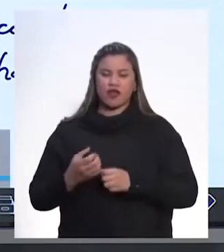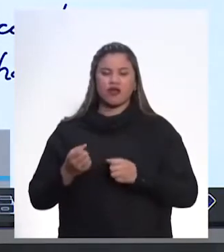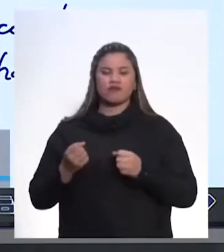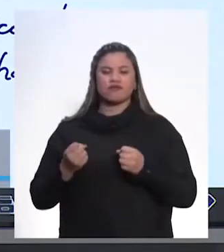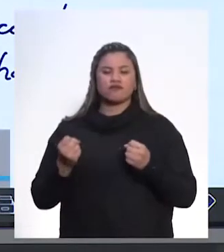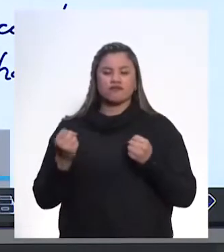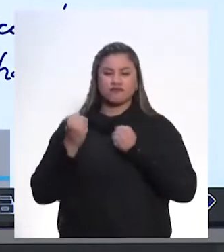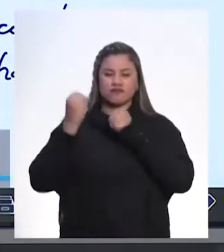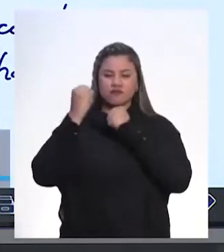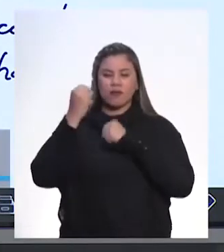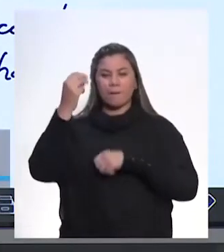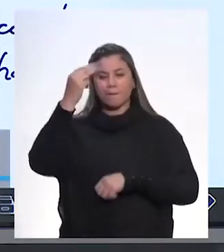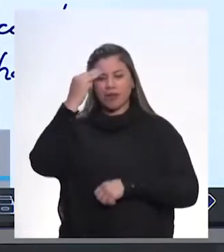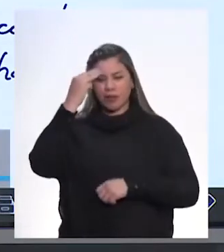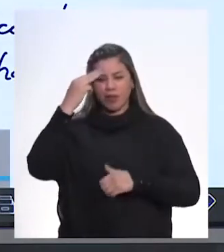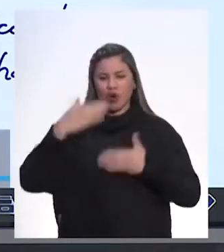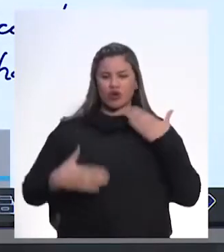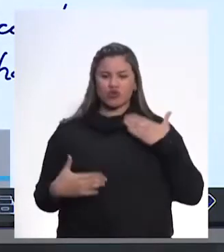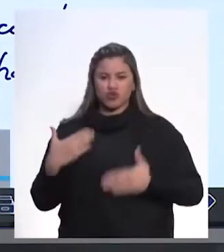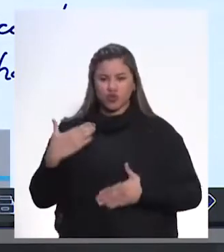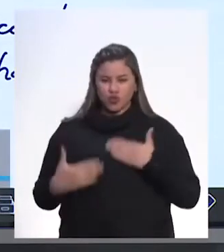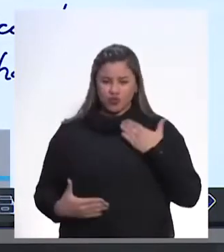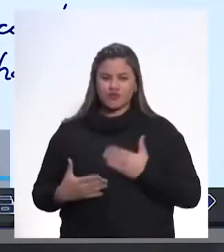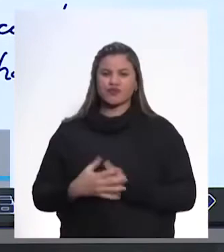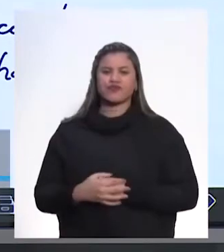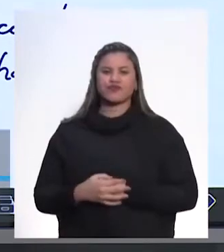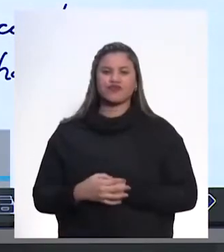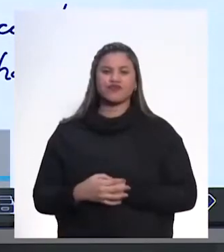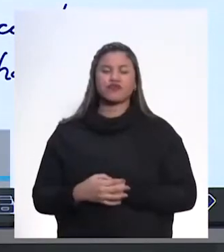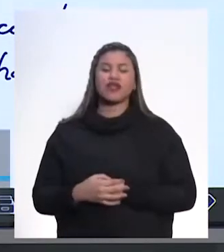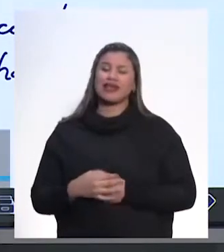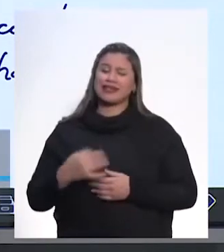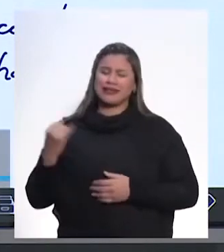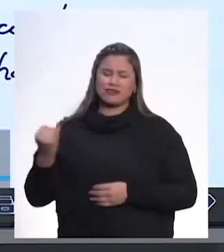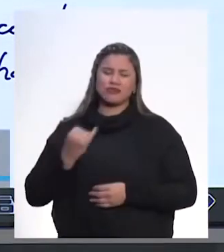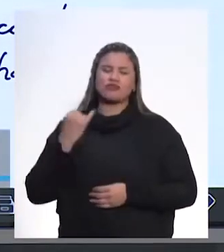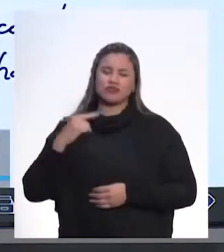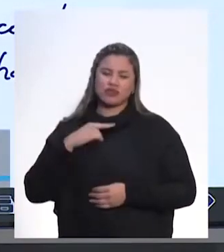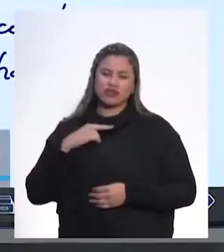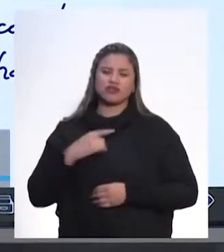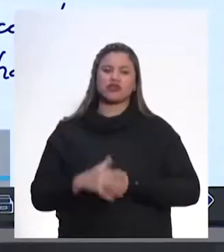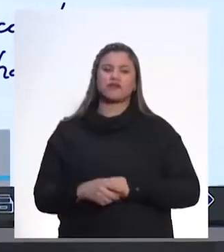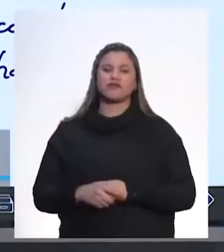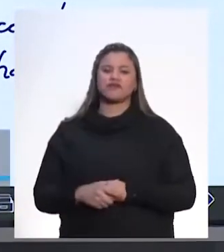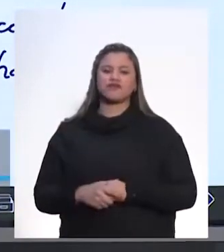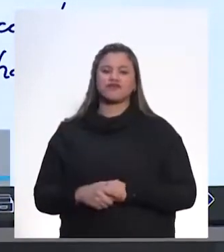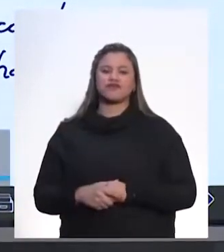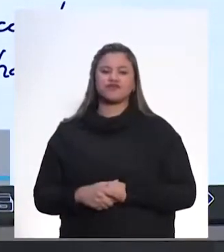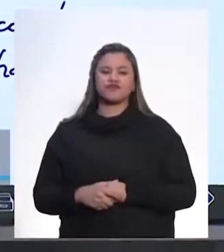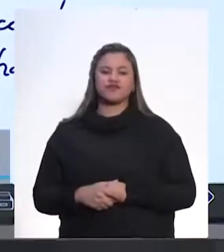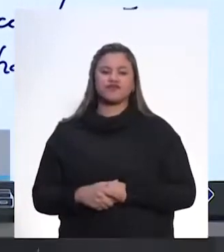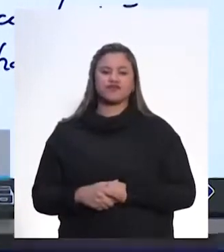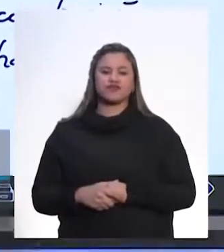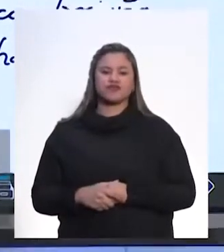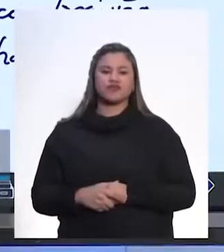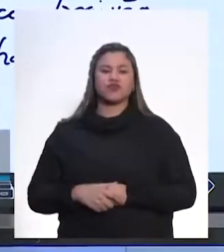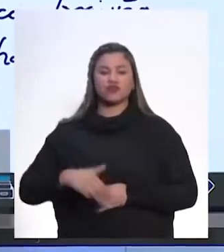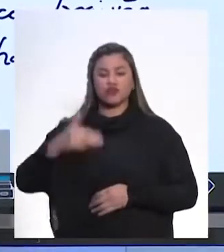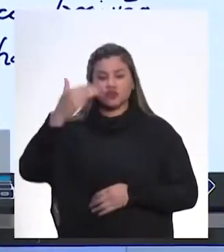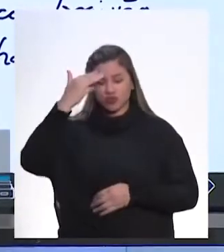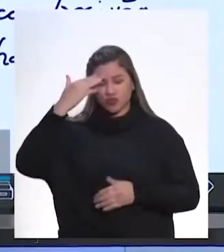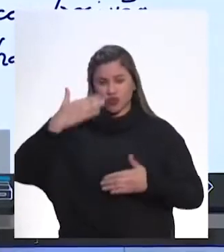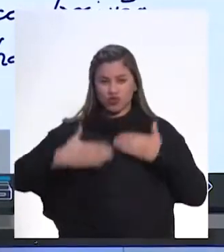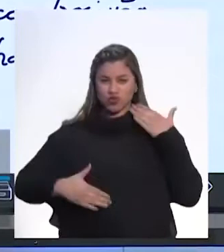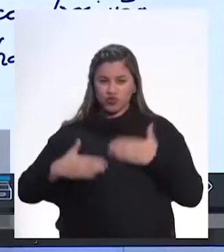e essa memória corporal. Tá? Essa memória corporal, gente, ela é extremamente importante. Tá? Justamente através da memória